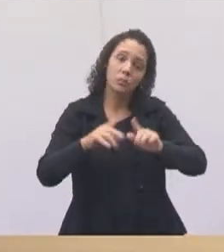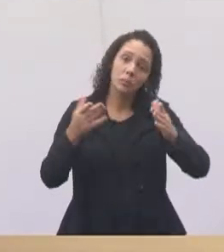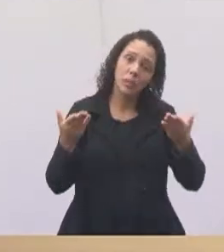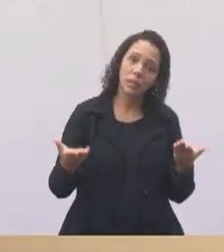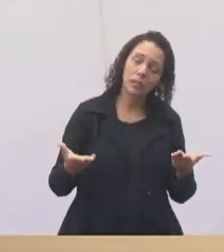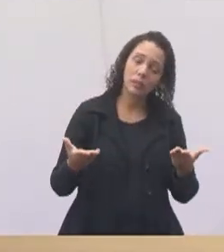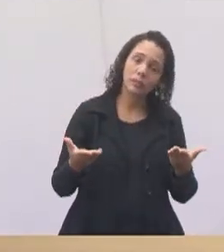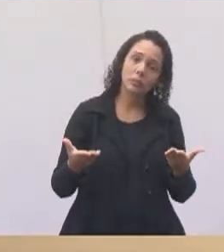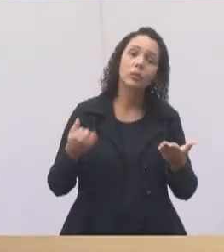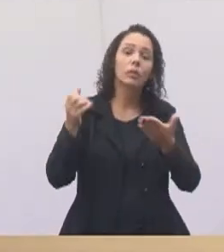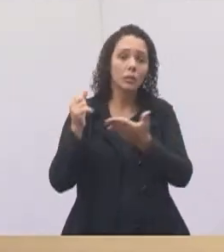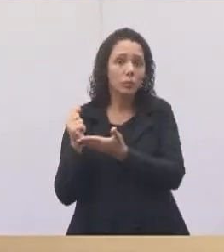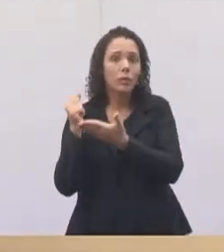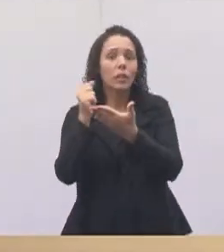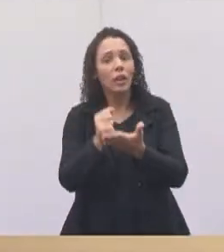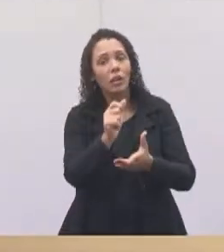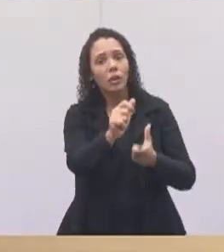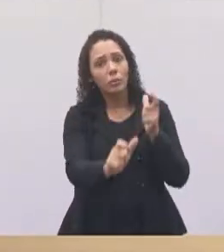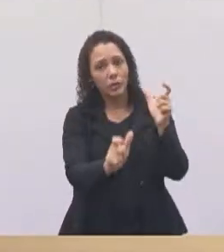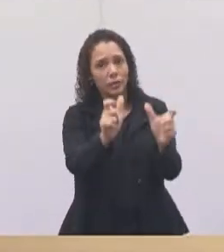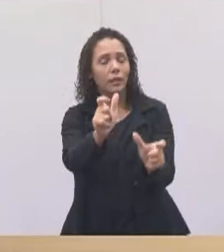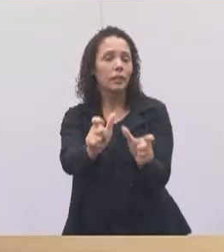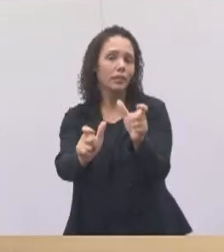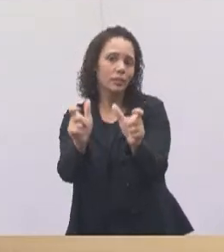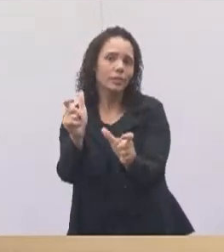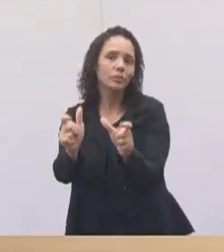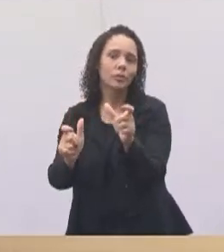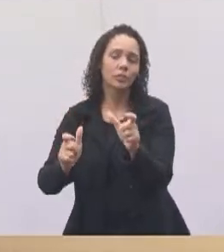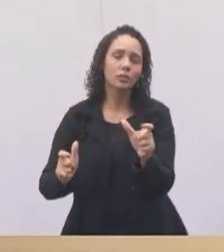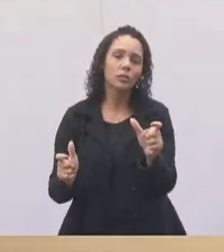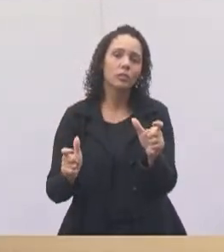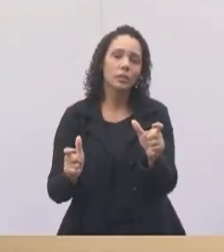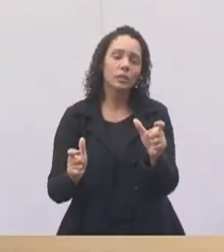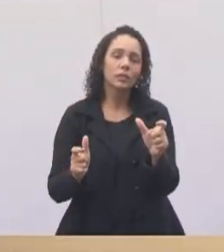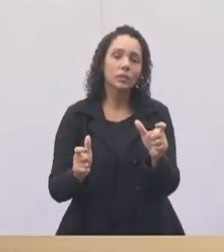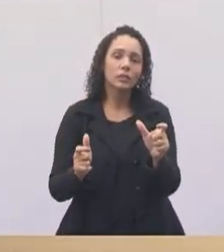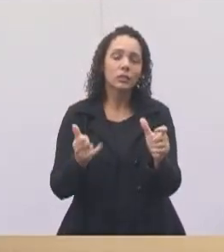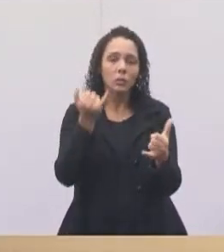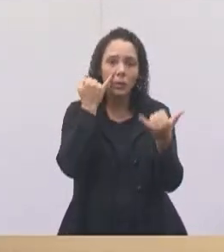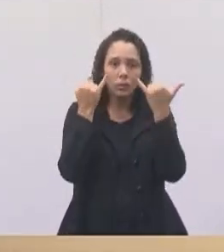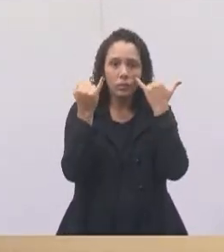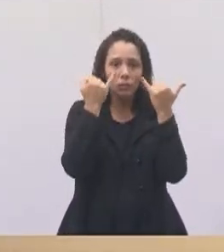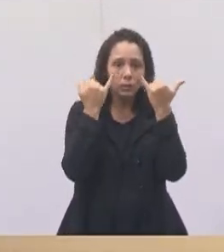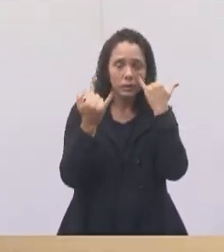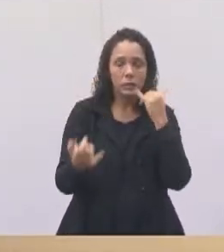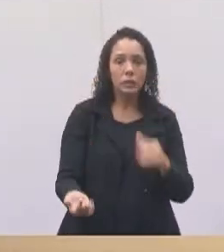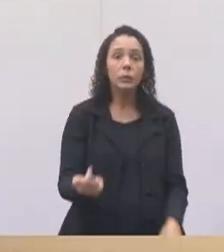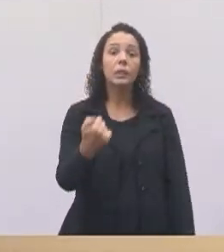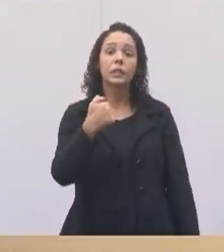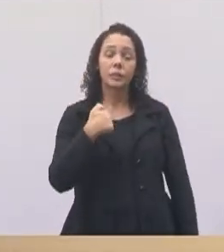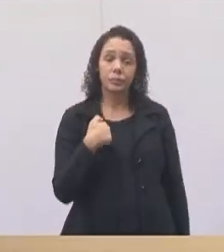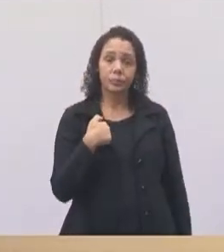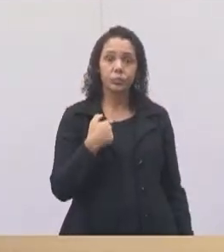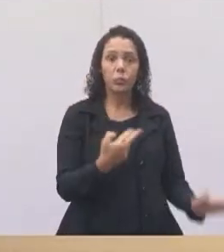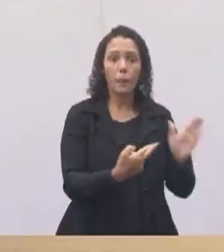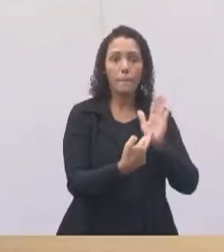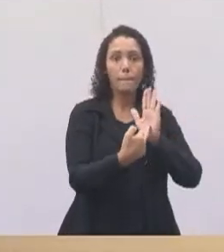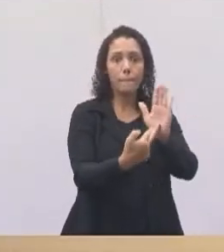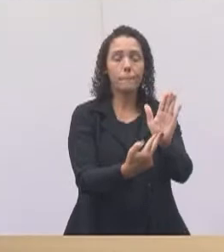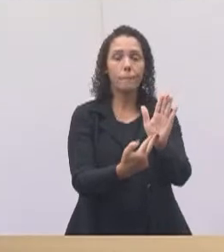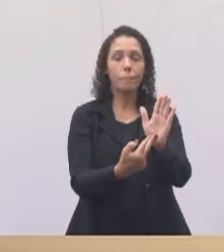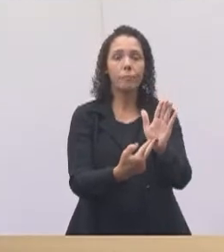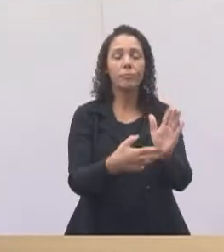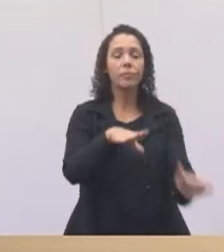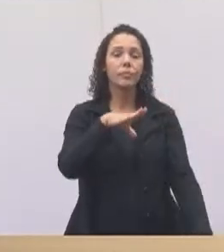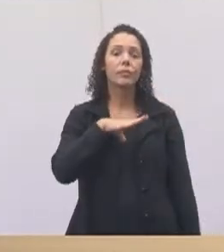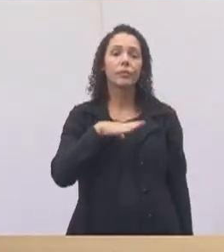essas pessoas aí sem esse recado e essa informação, esse vereador aqui, que representa a